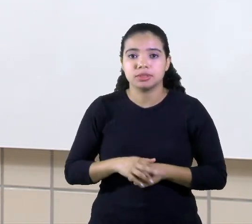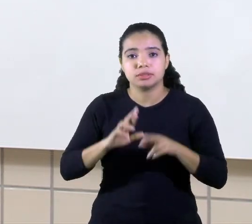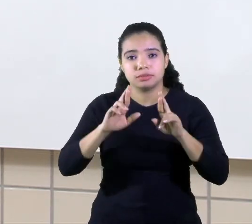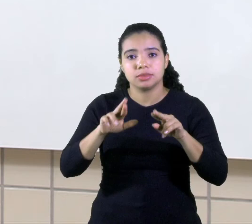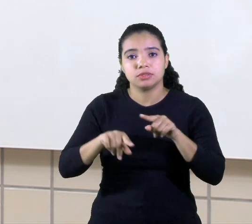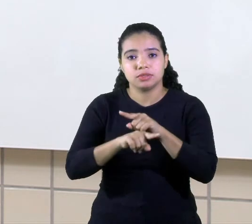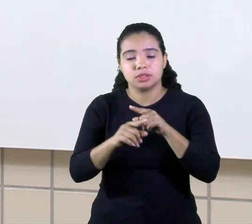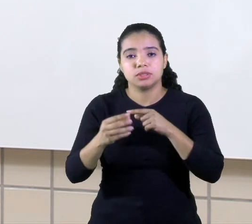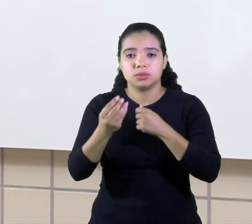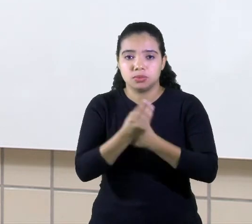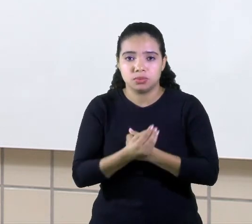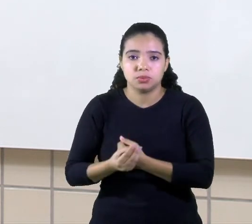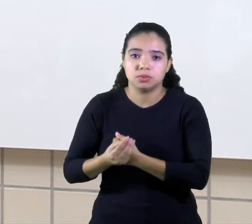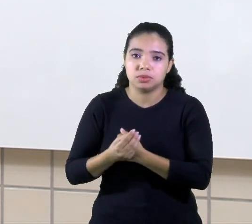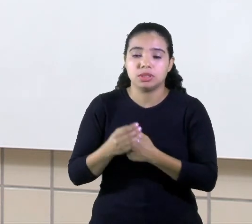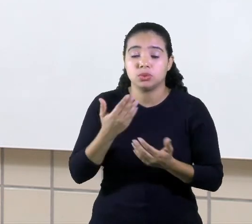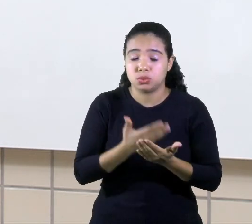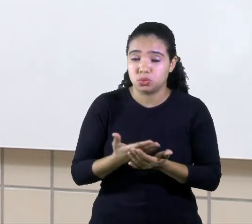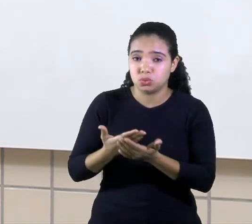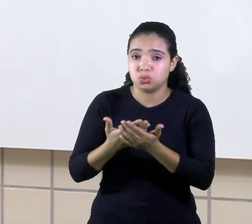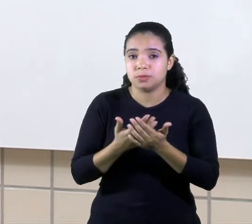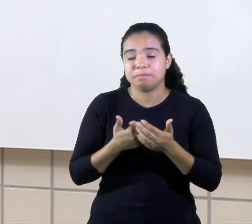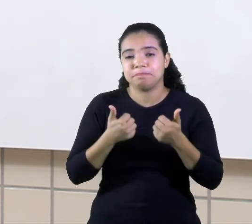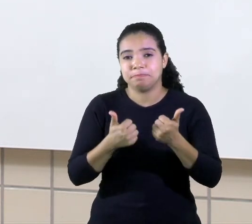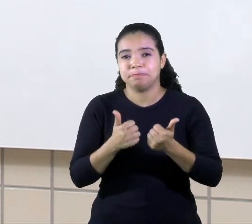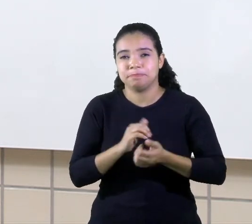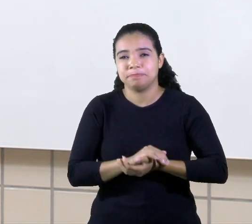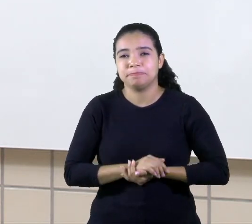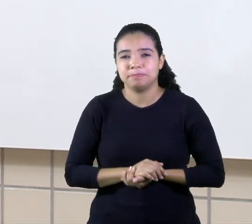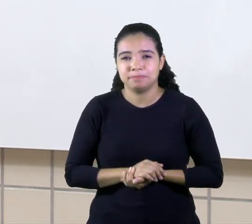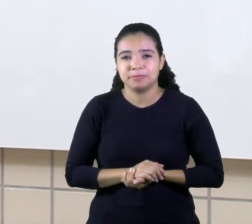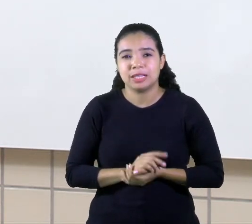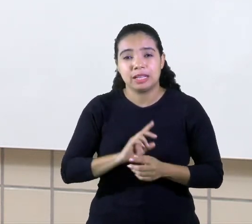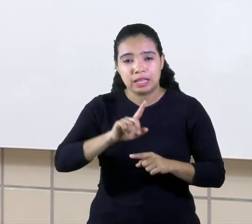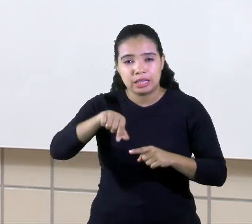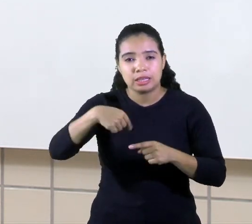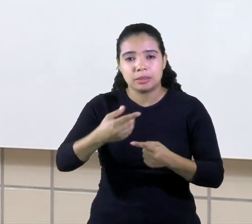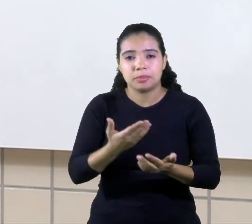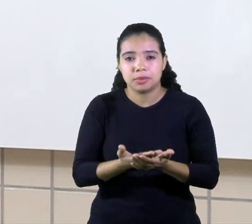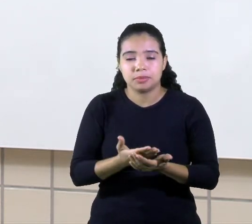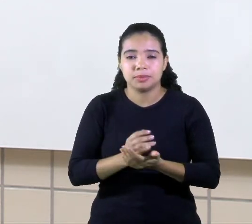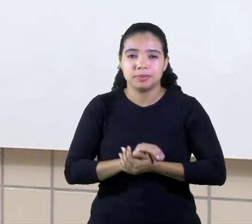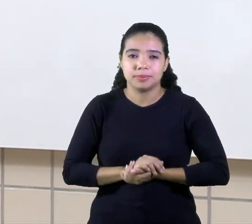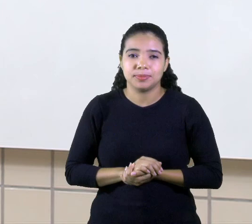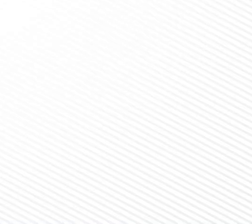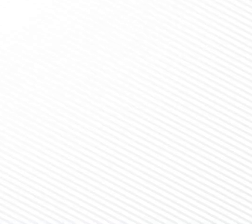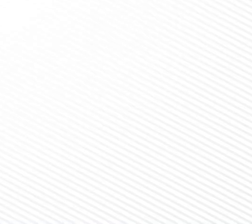vocês se cuidem e estudem. Até a próxima aula.